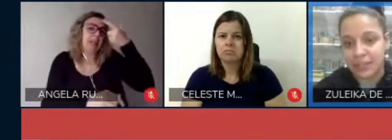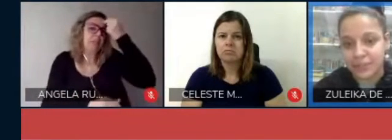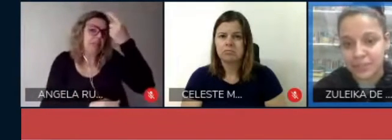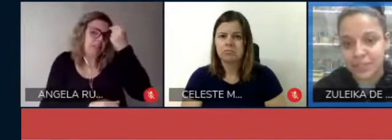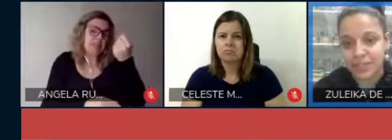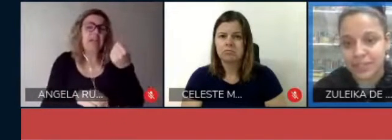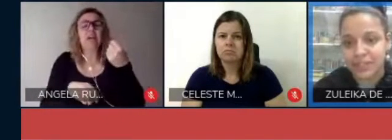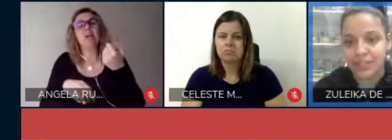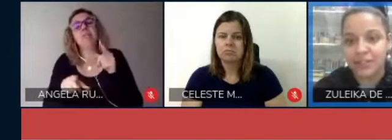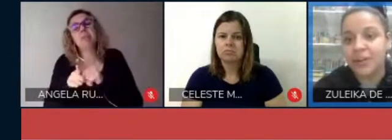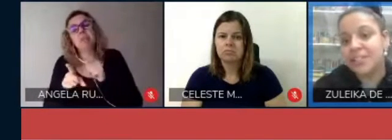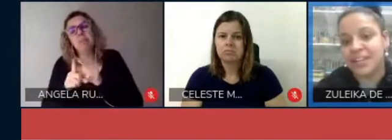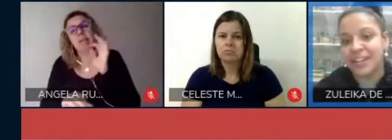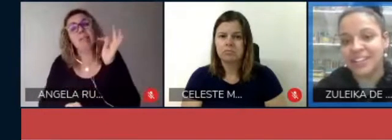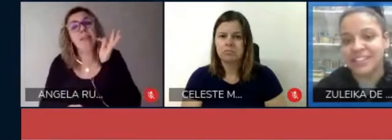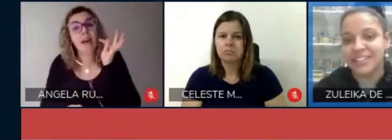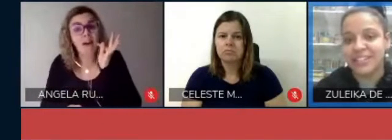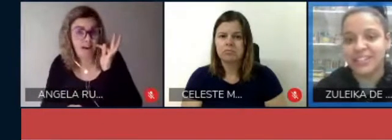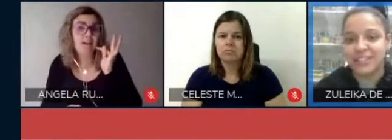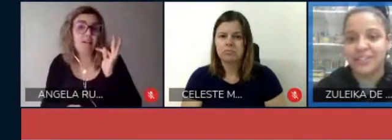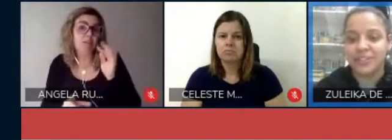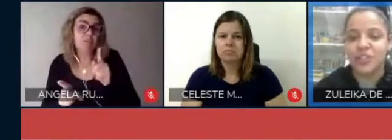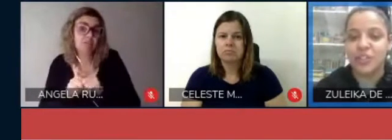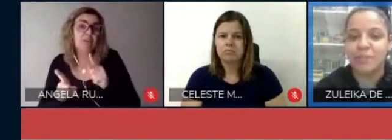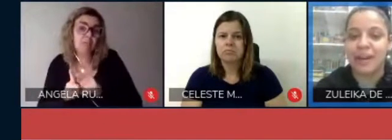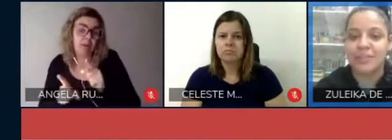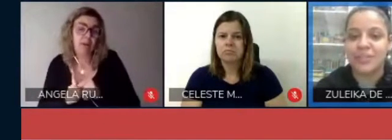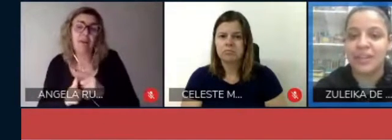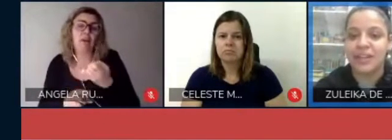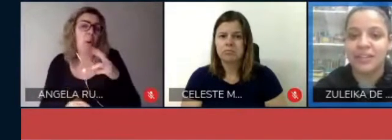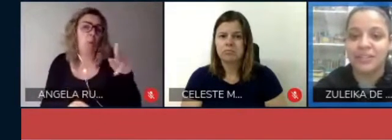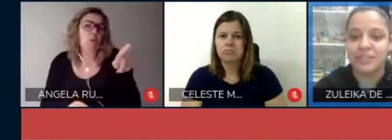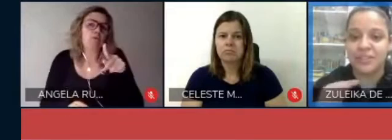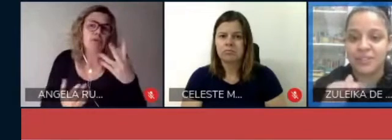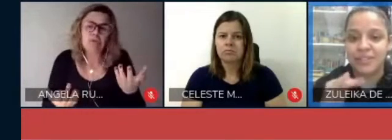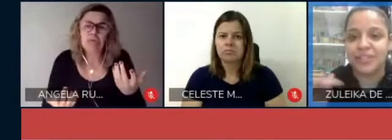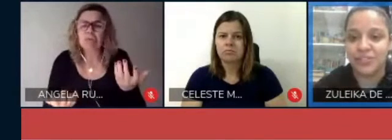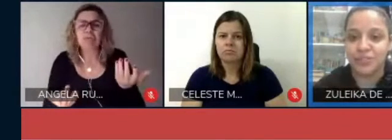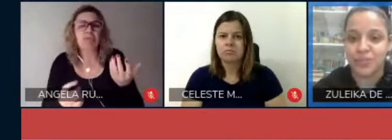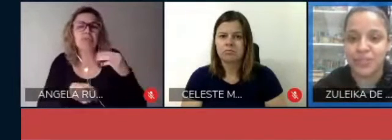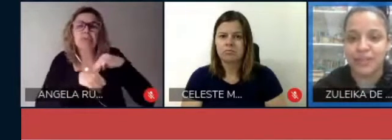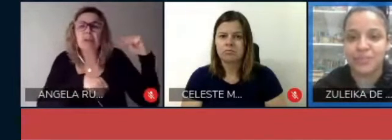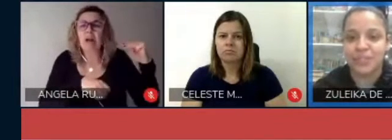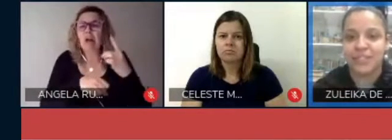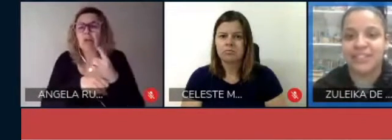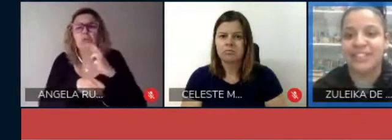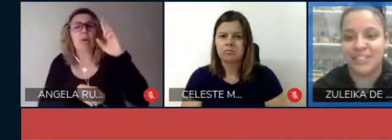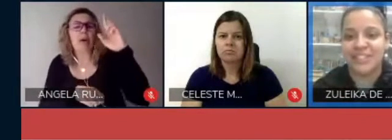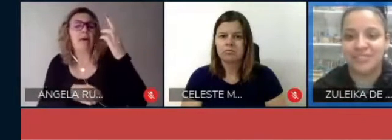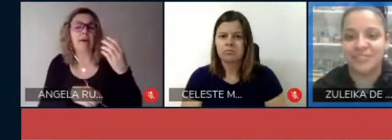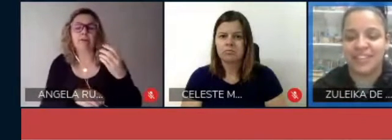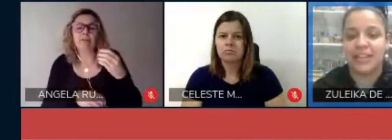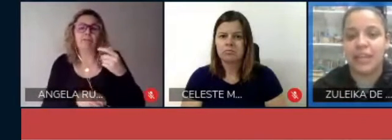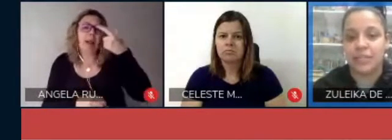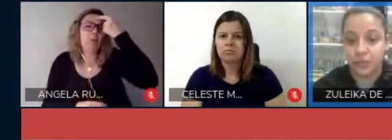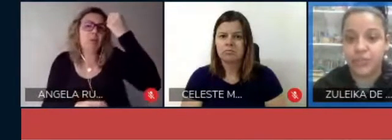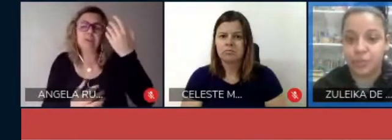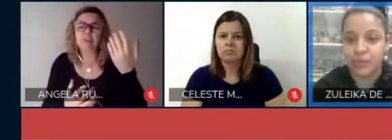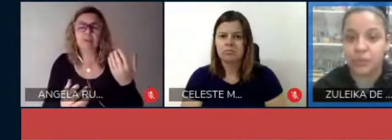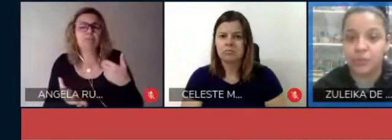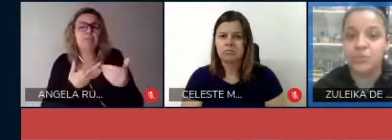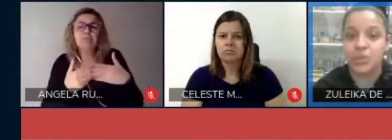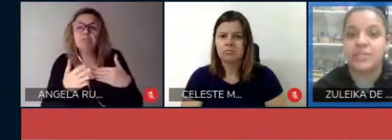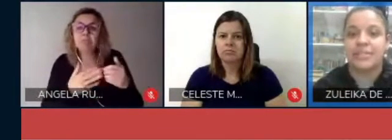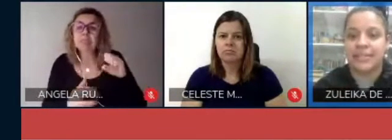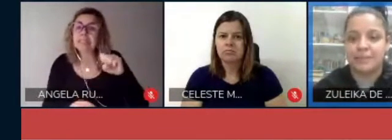seja como técnicos e quaisquer das categorias de trabalhos científicos que temos que desenvolver.